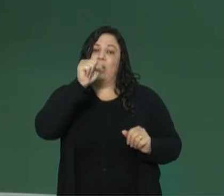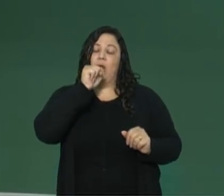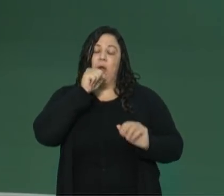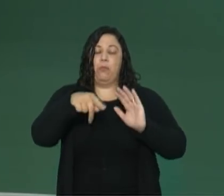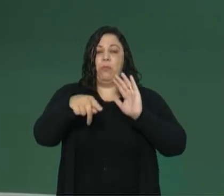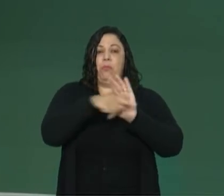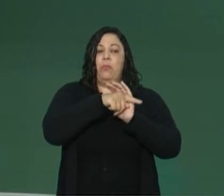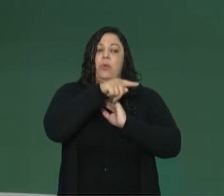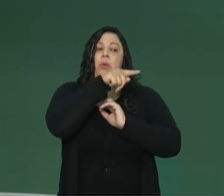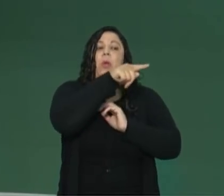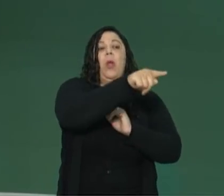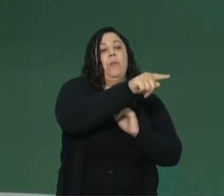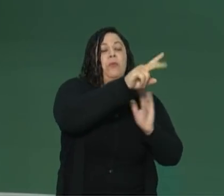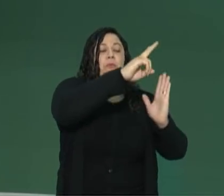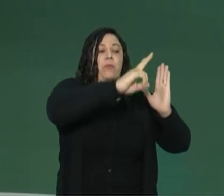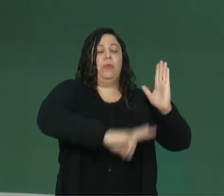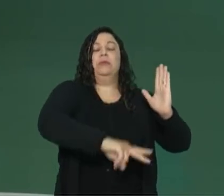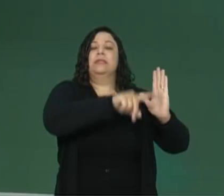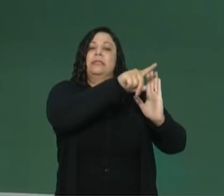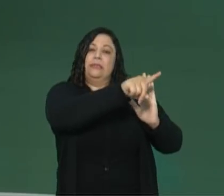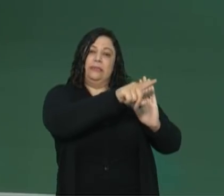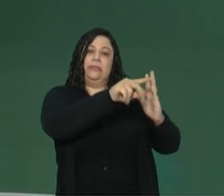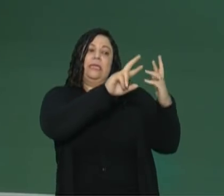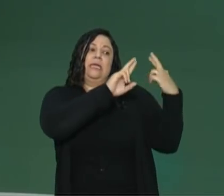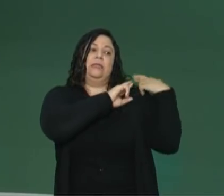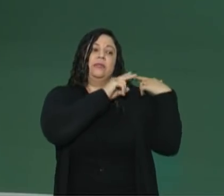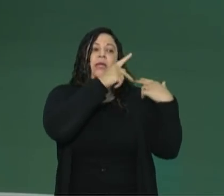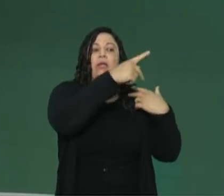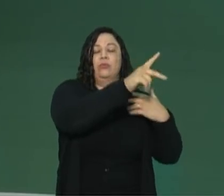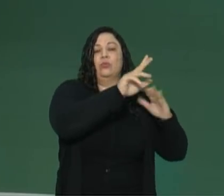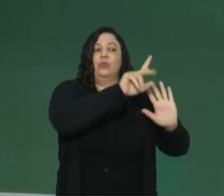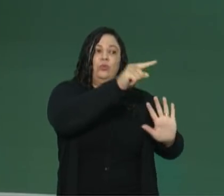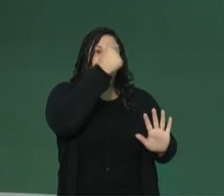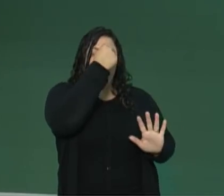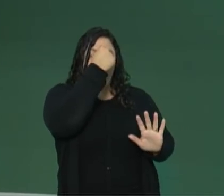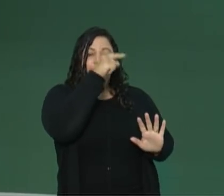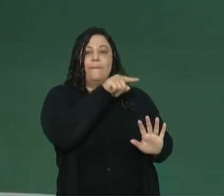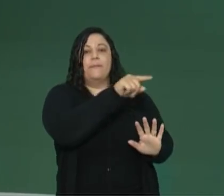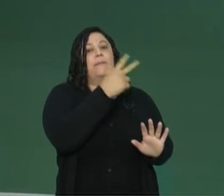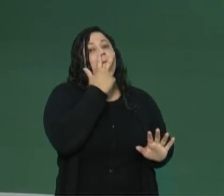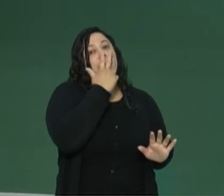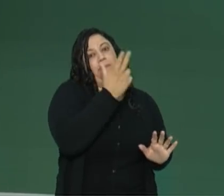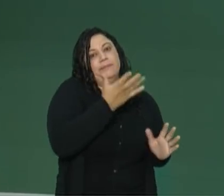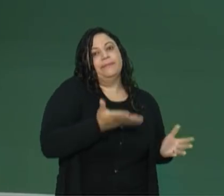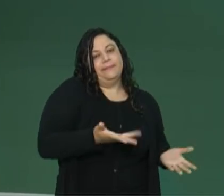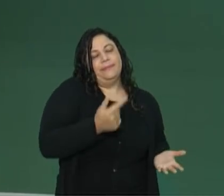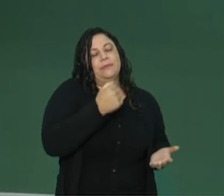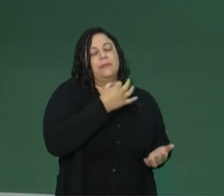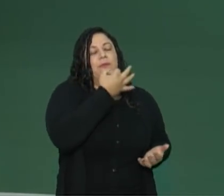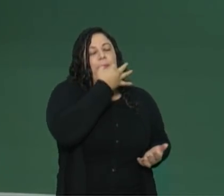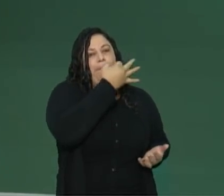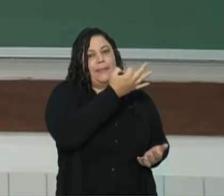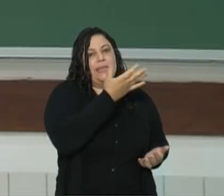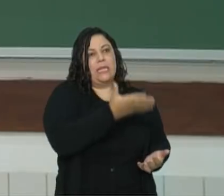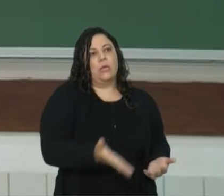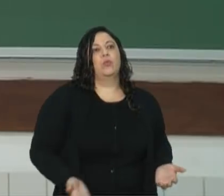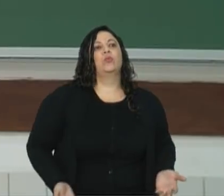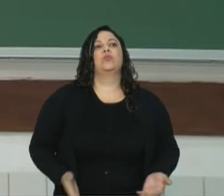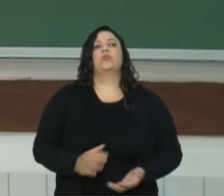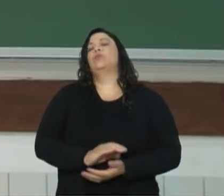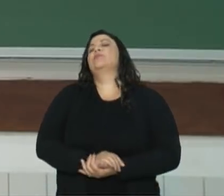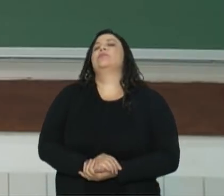você lê e você se posiciona, leitor. Você pensa sobre o que você acha, né? Então é nesse sentido. Uso de terceira